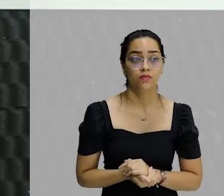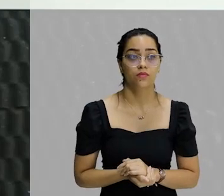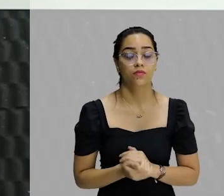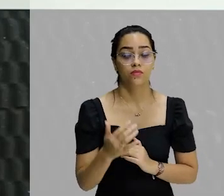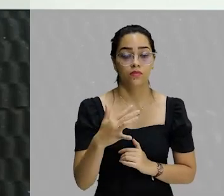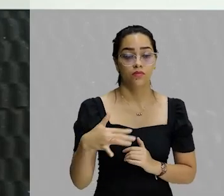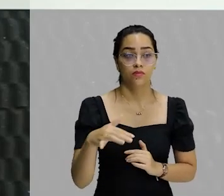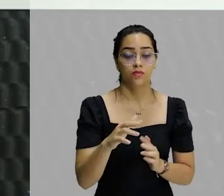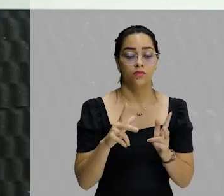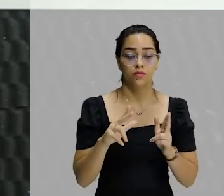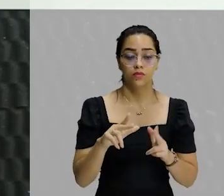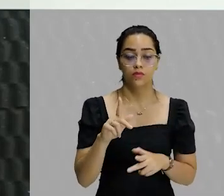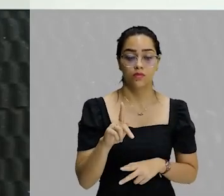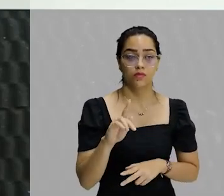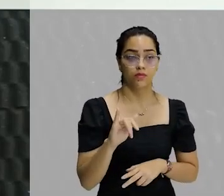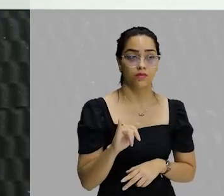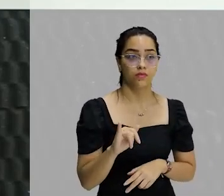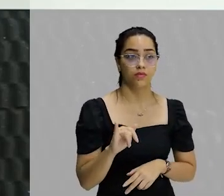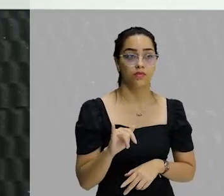área vai ser π